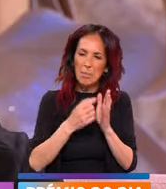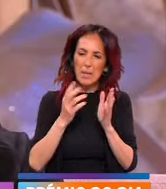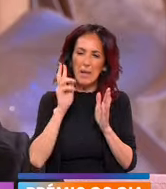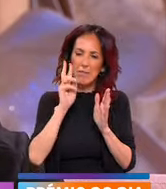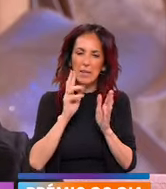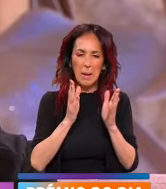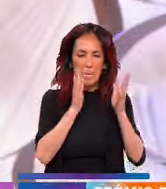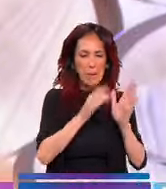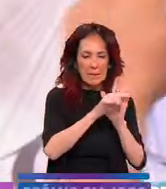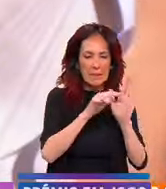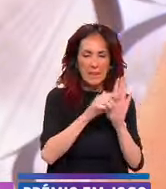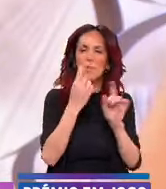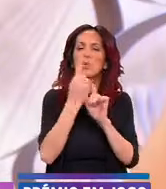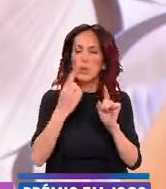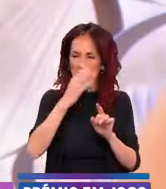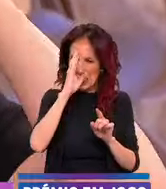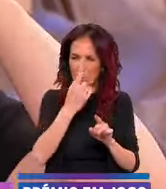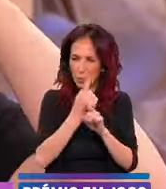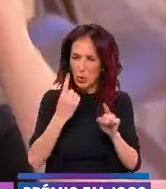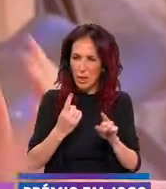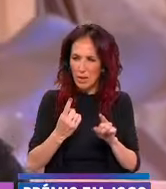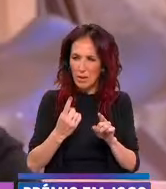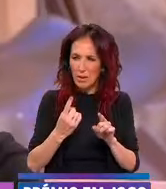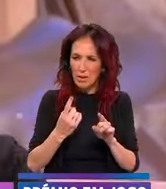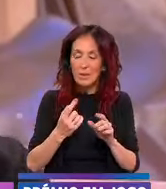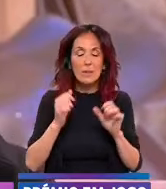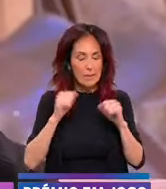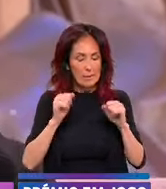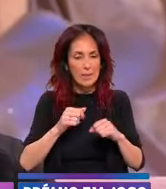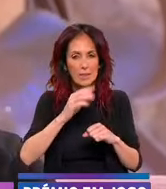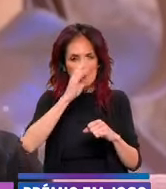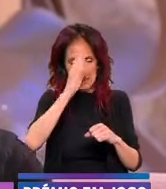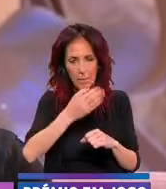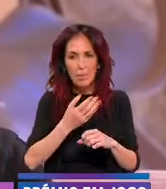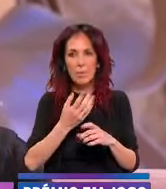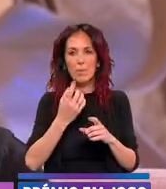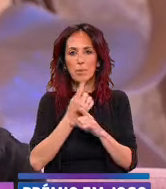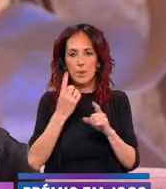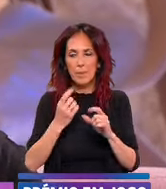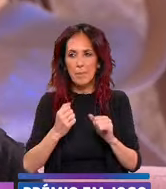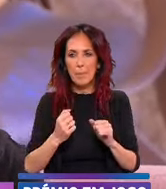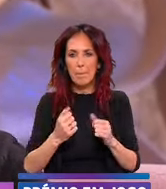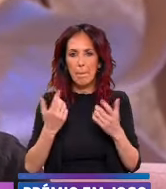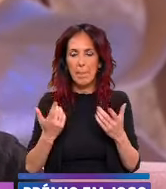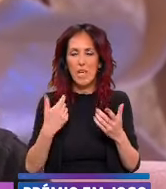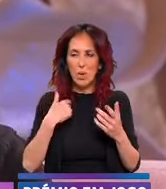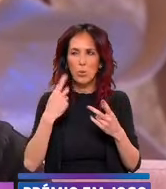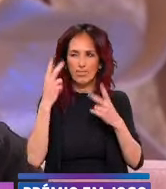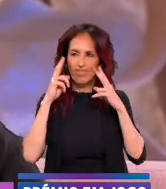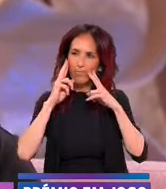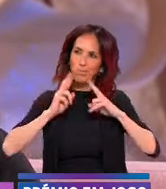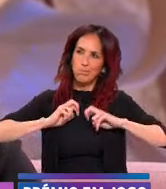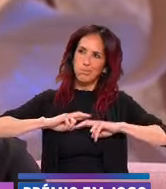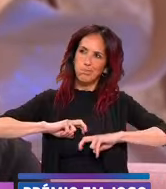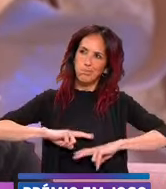encontras os episódios dú não encontro encontro encontro uma ou seja faço uma análise